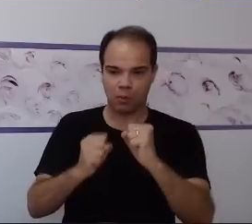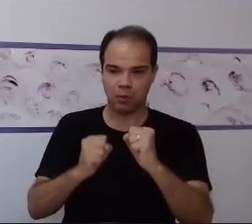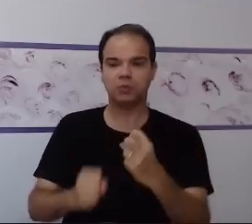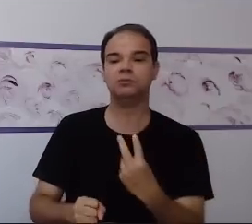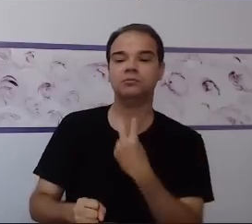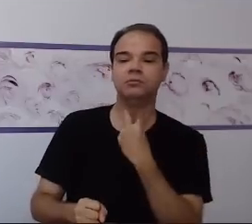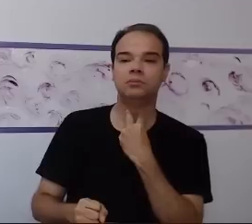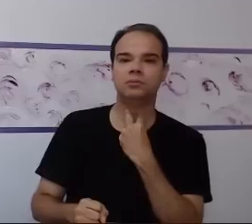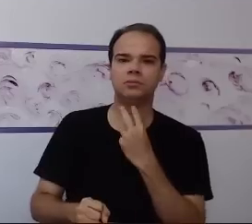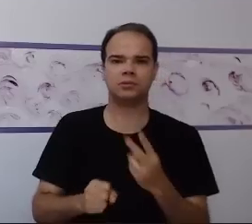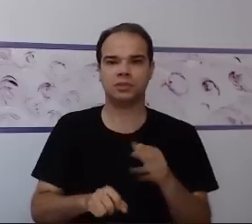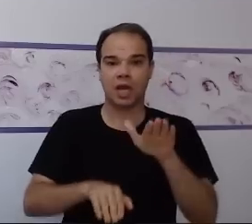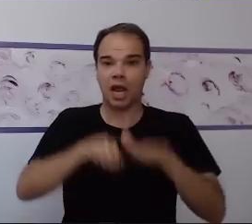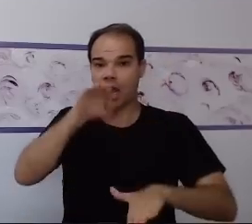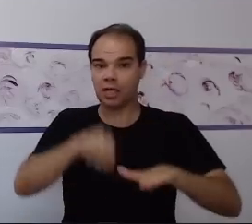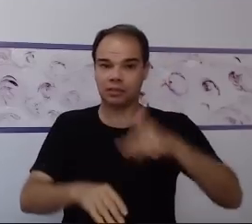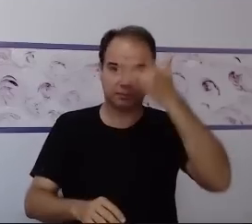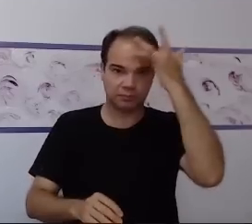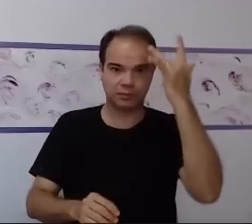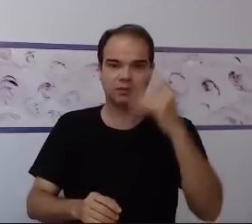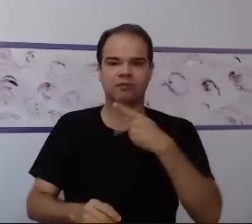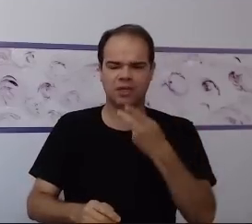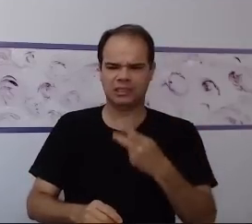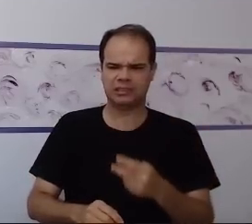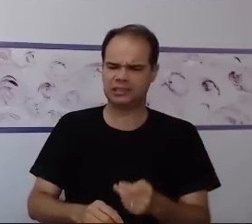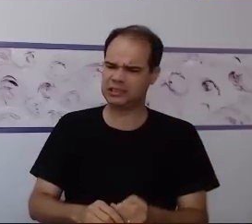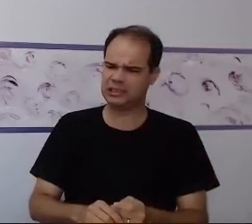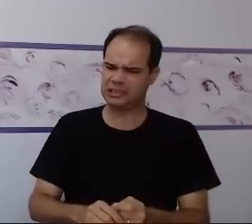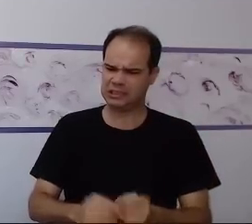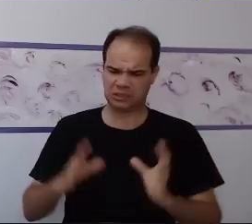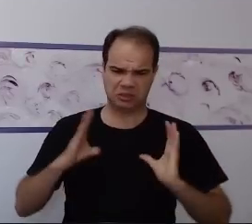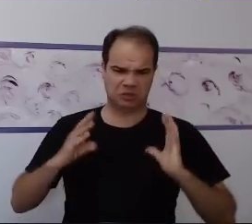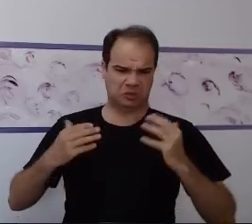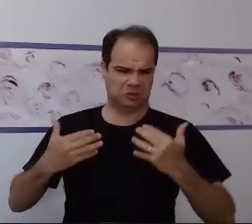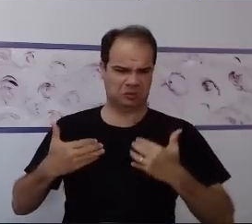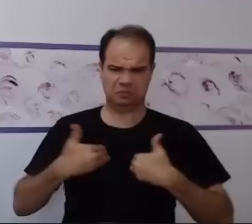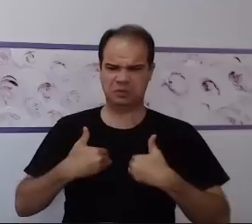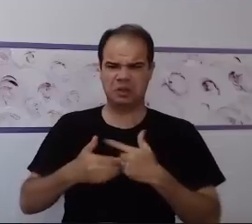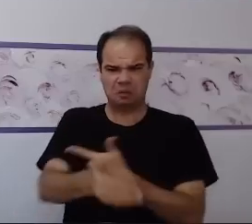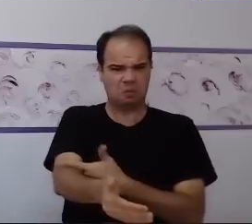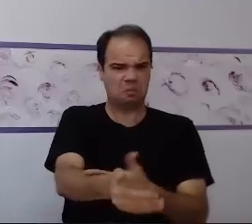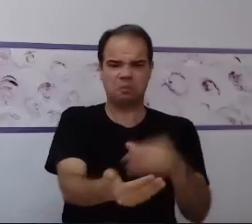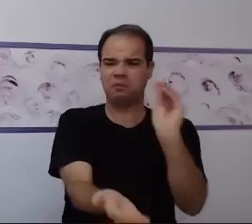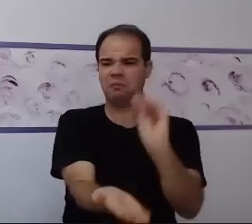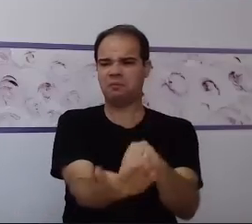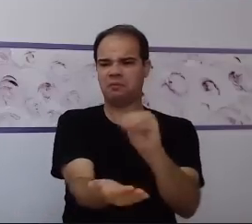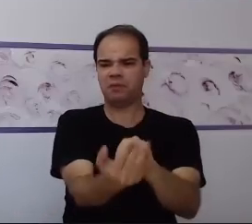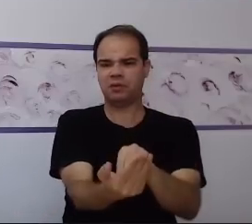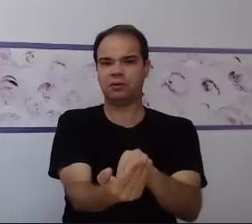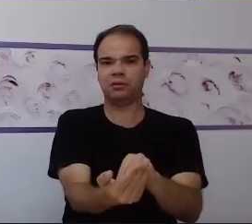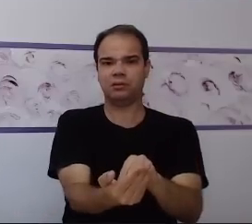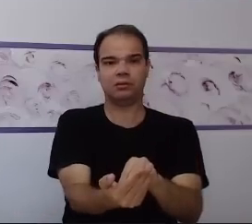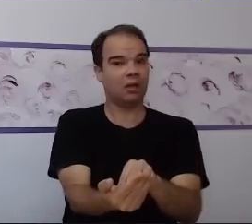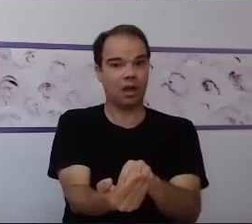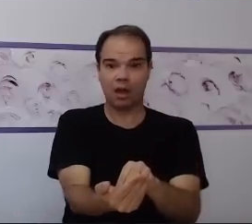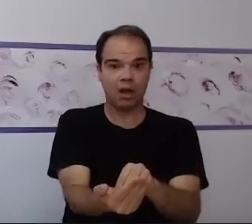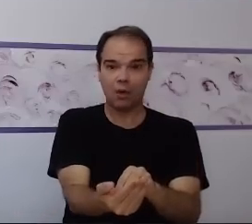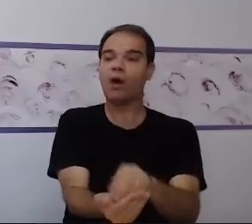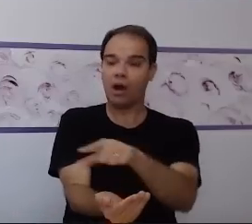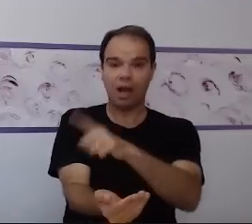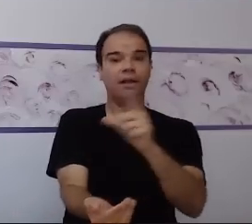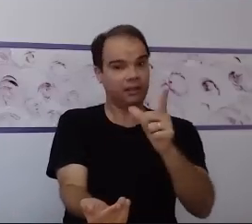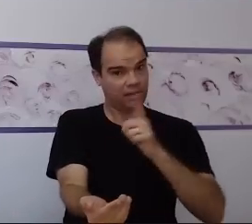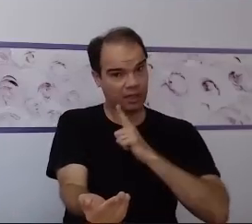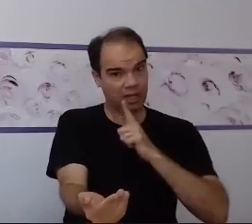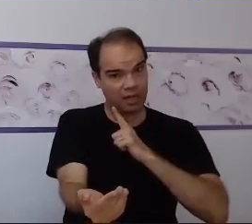o autista não tem comportamento. Na realidade, ele tem muito comportamento, só que ele não interpretou as questões das regras